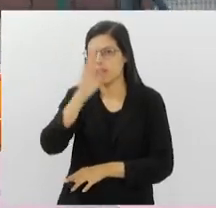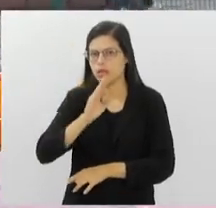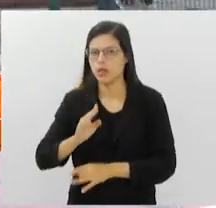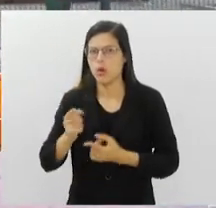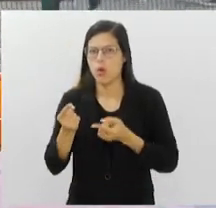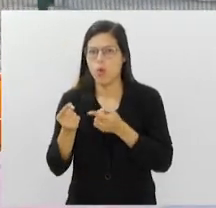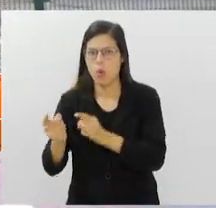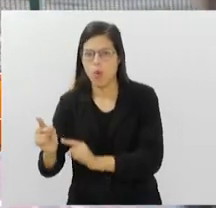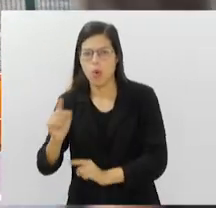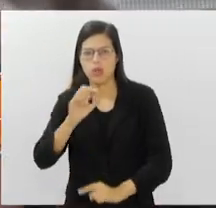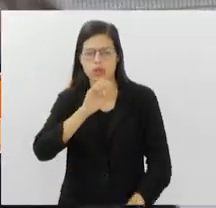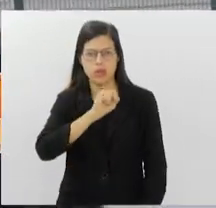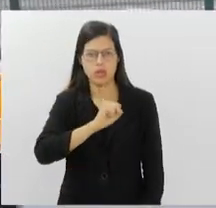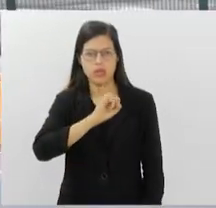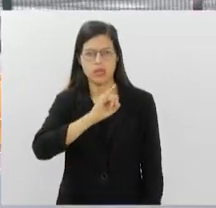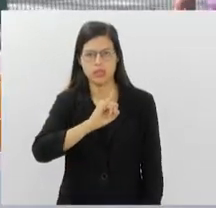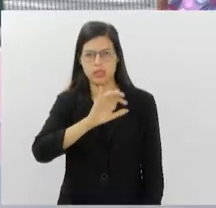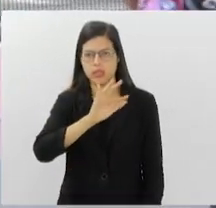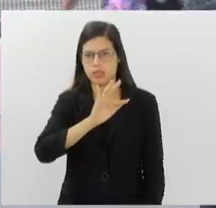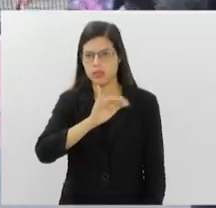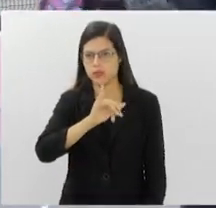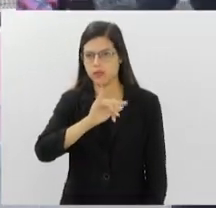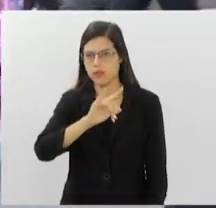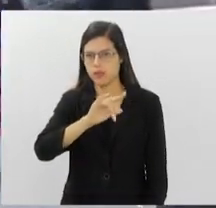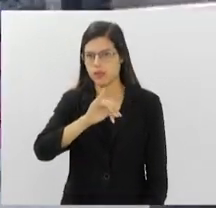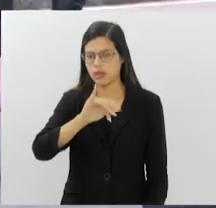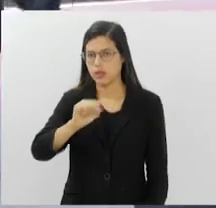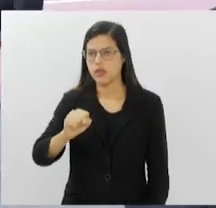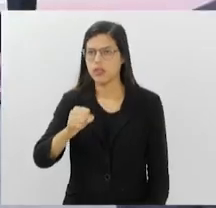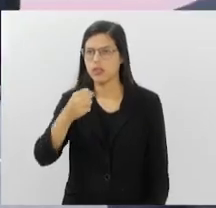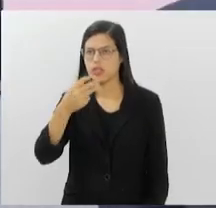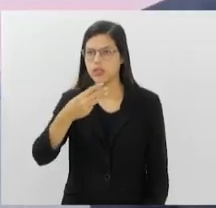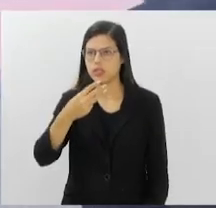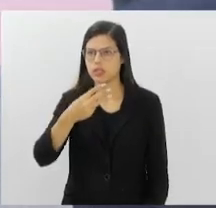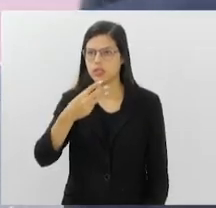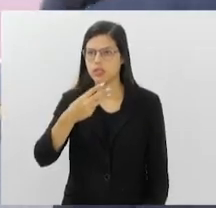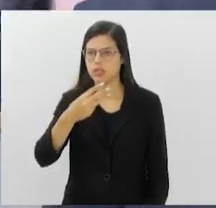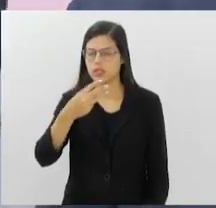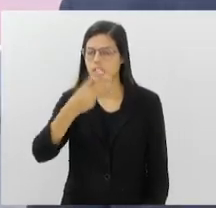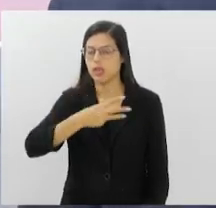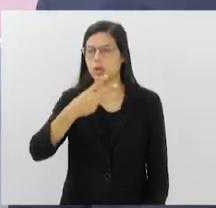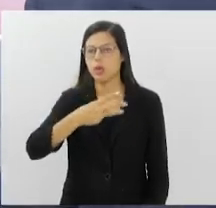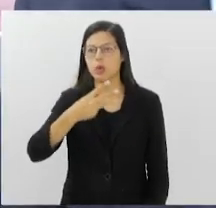e à Sífilis Congênita, que é instituído no terceiro mês de outubro,